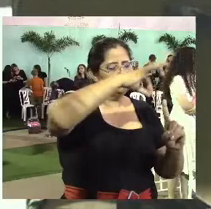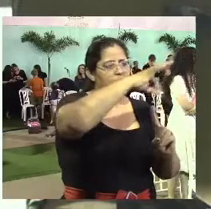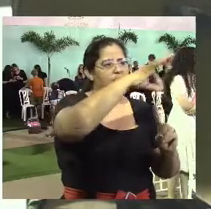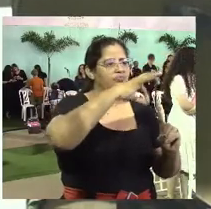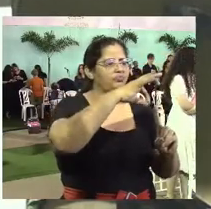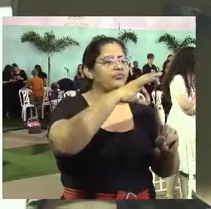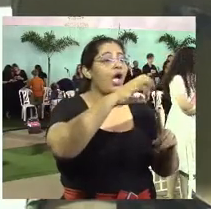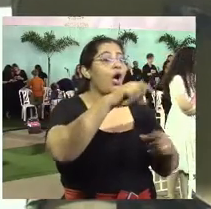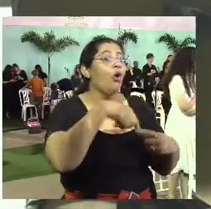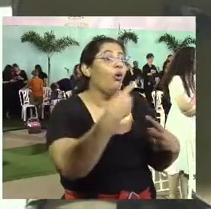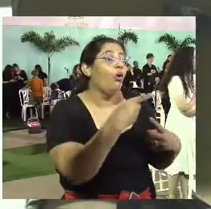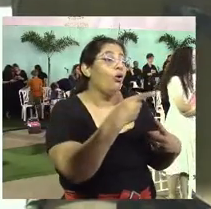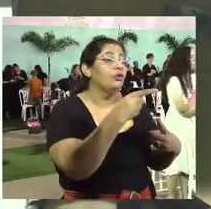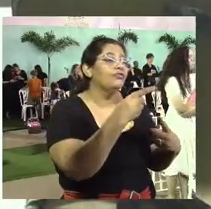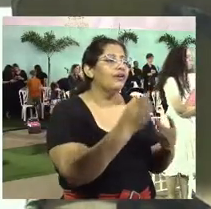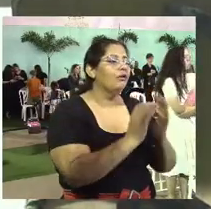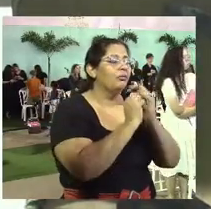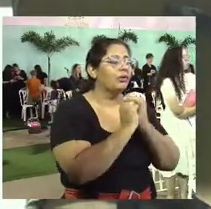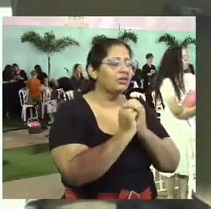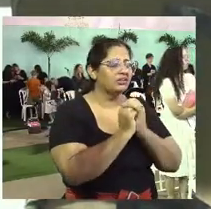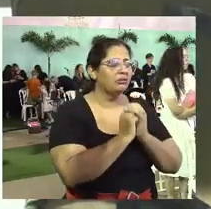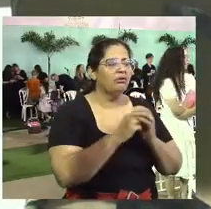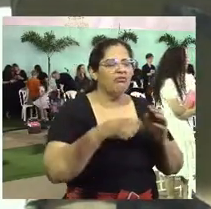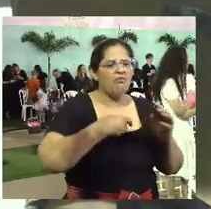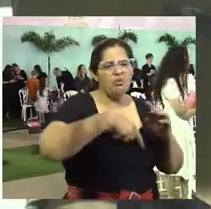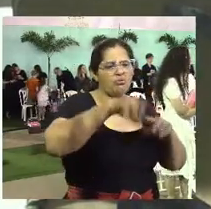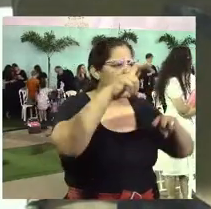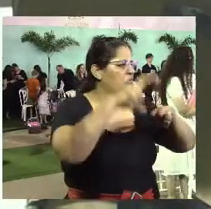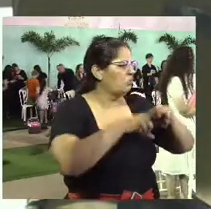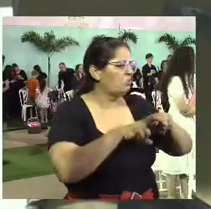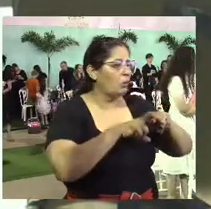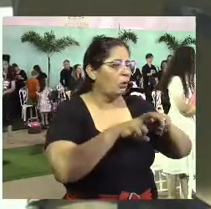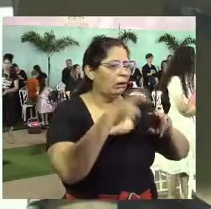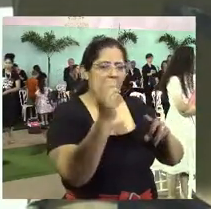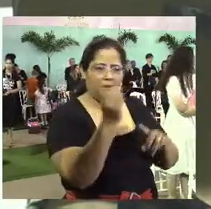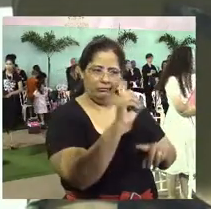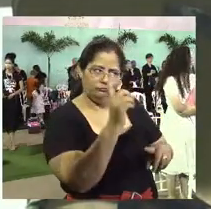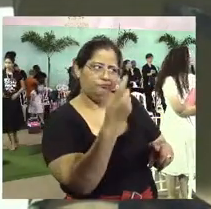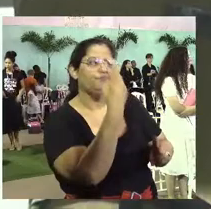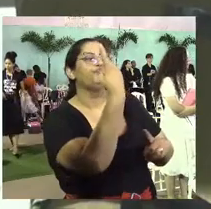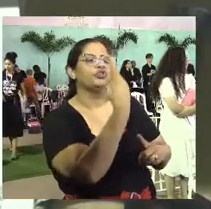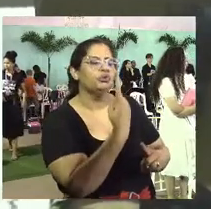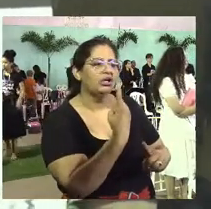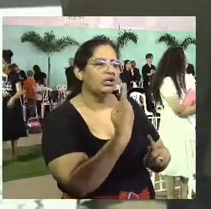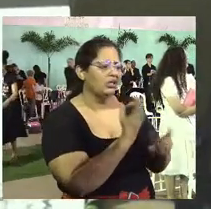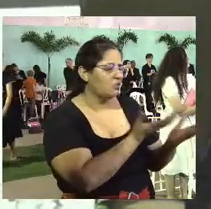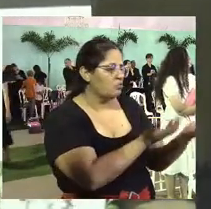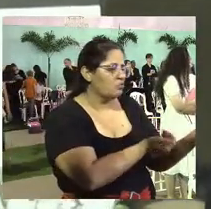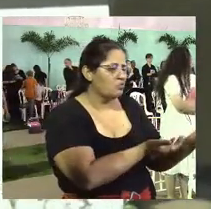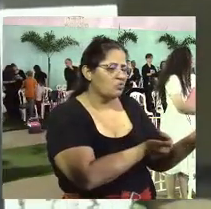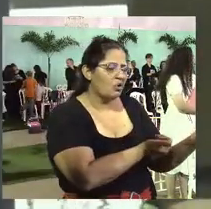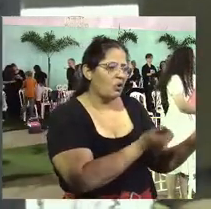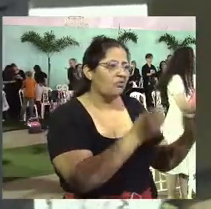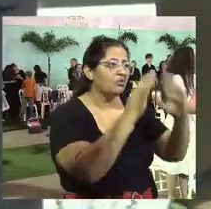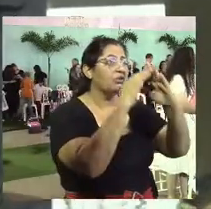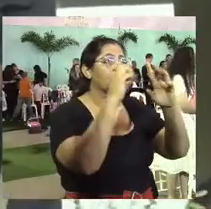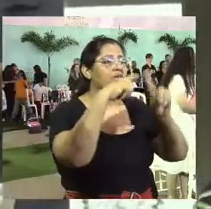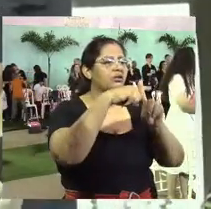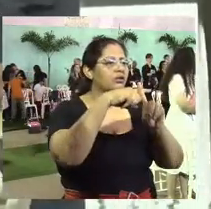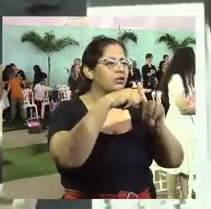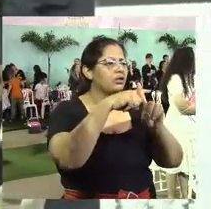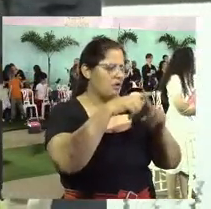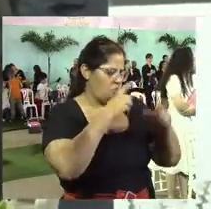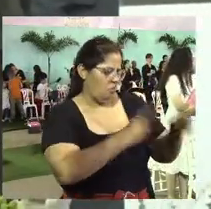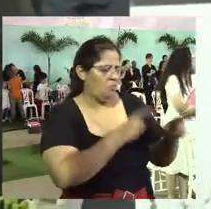que vieram receber oração voltar e sentaram ele não pegou uma equipe de jovens da igreja enquanto